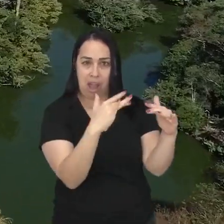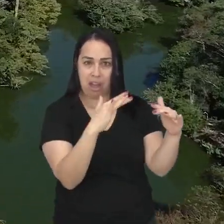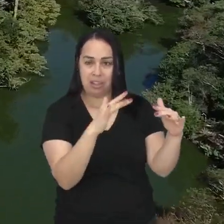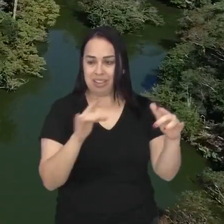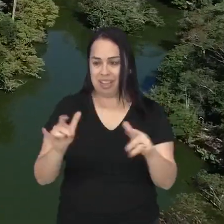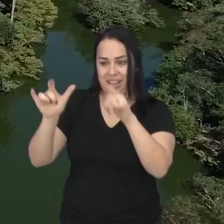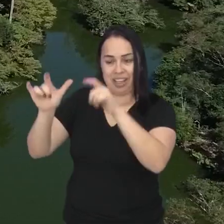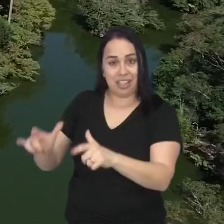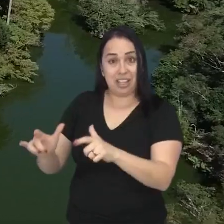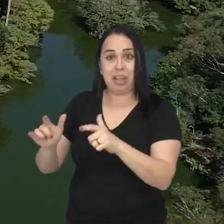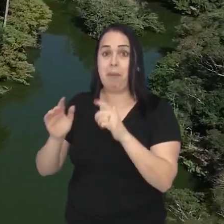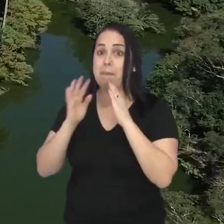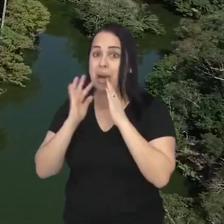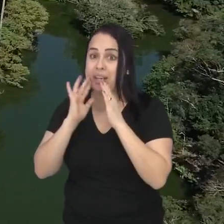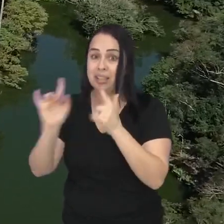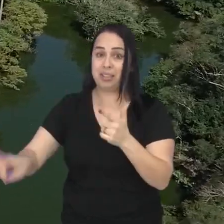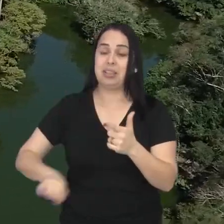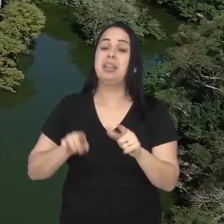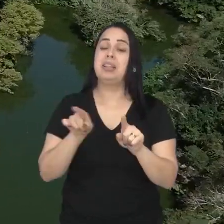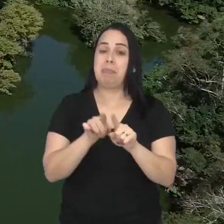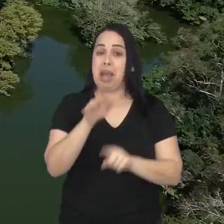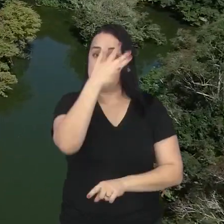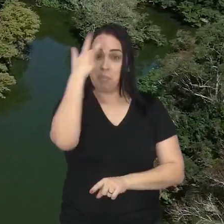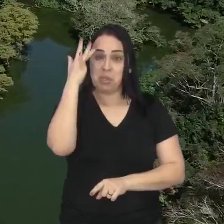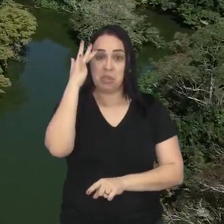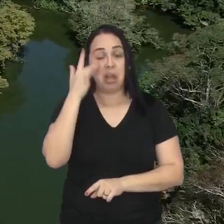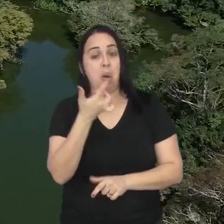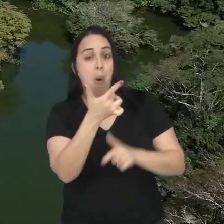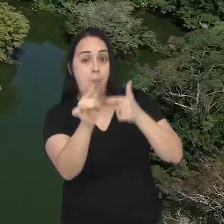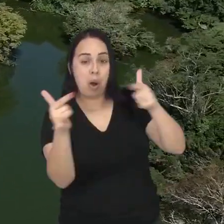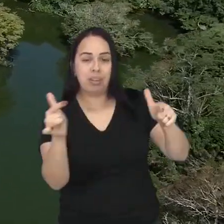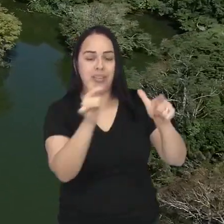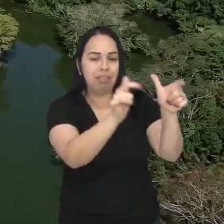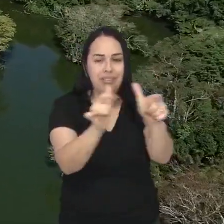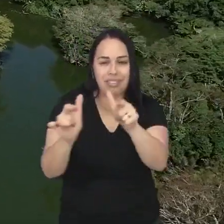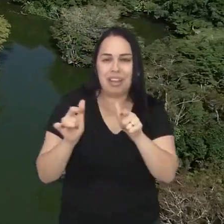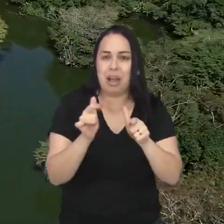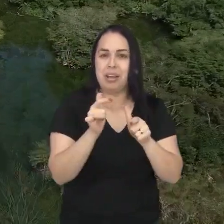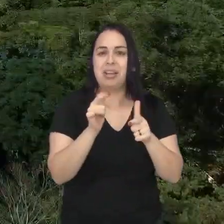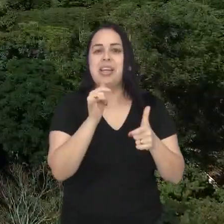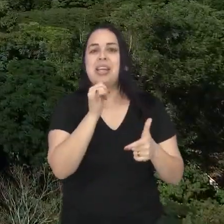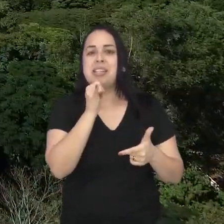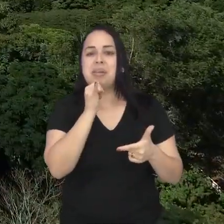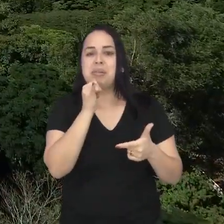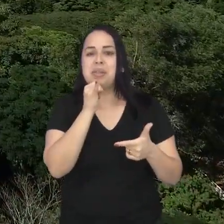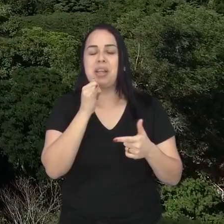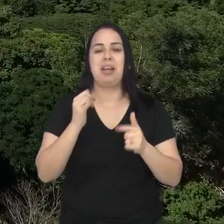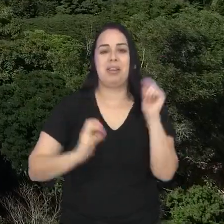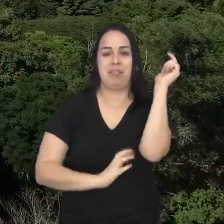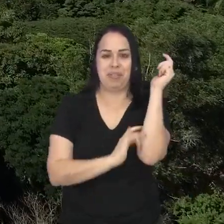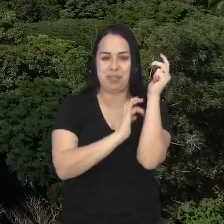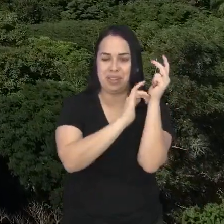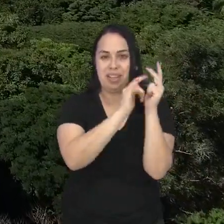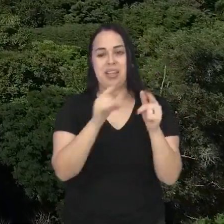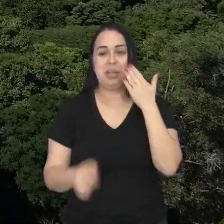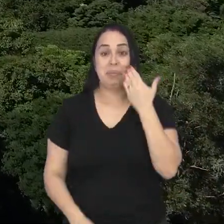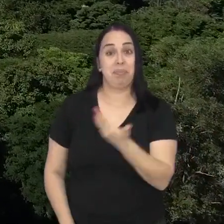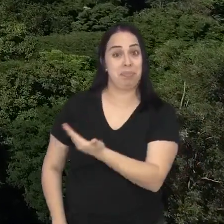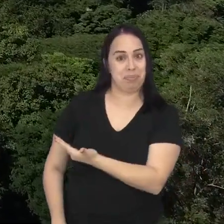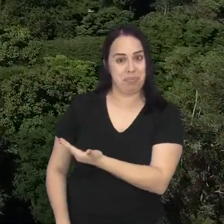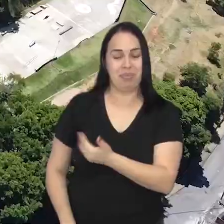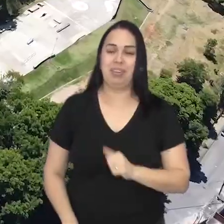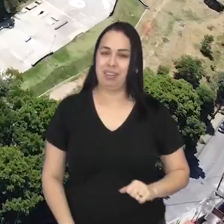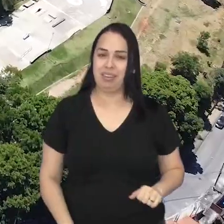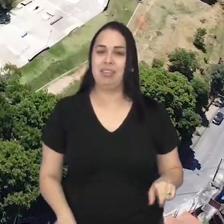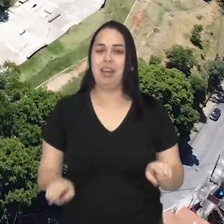do caos urbano em São José, além do Parque da Cidade, a população tem outros oásis verdes, como os parques